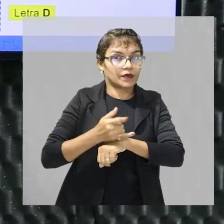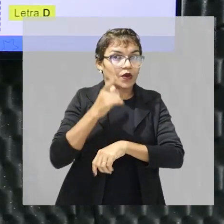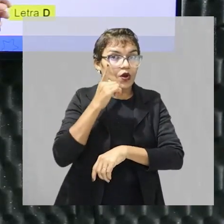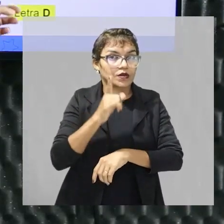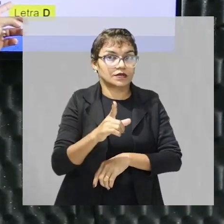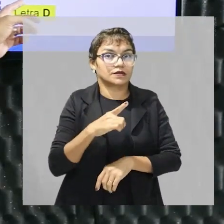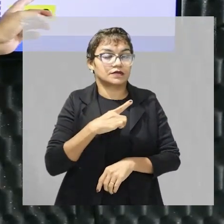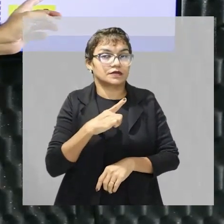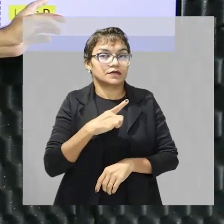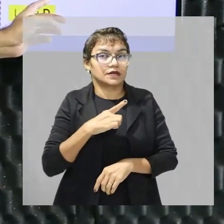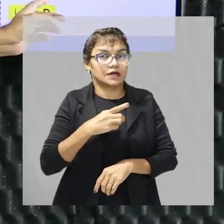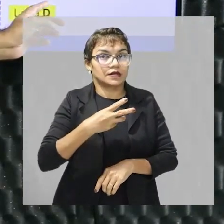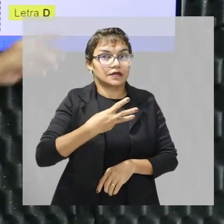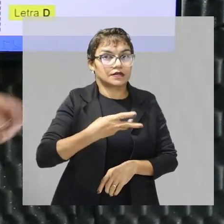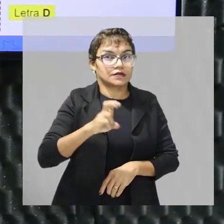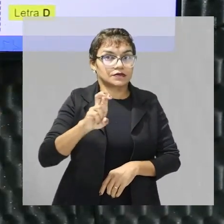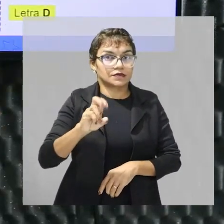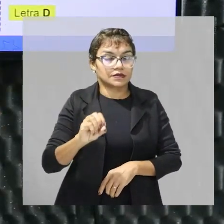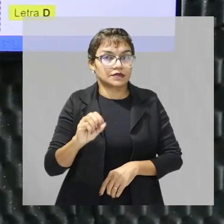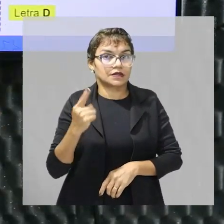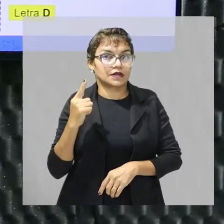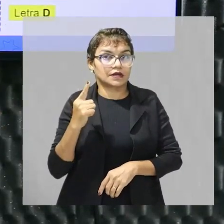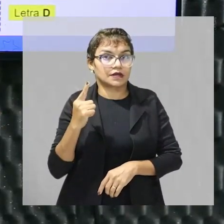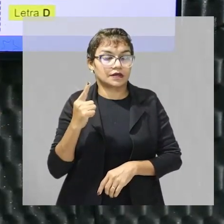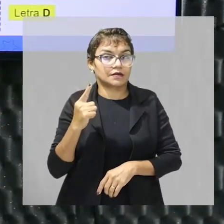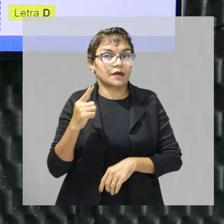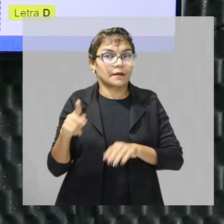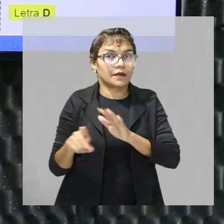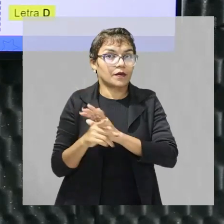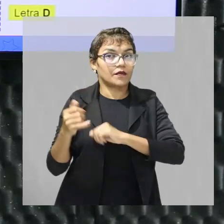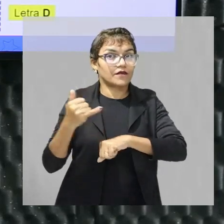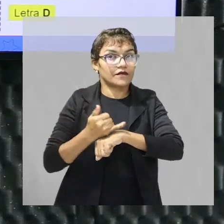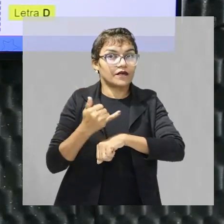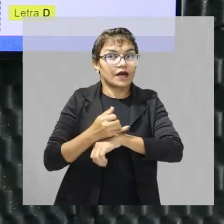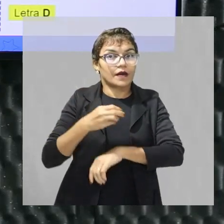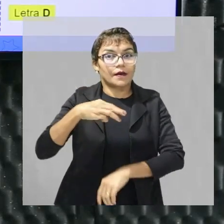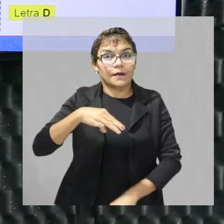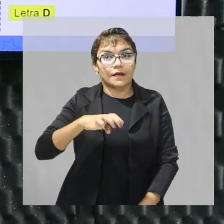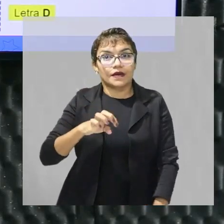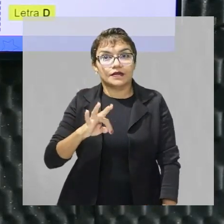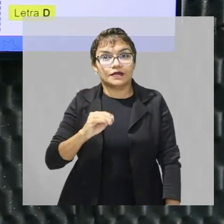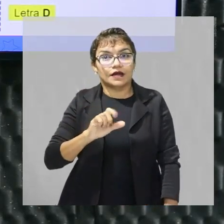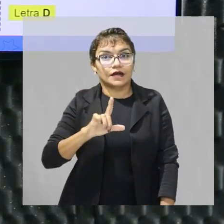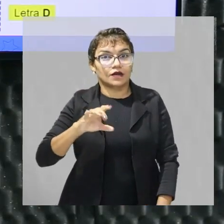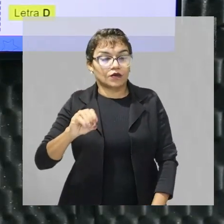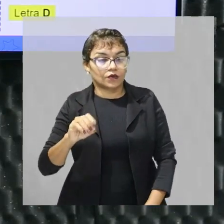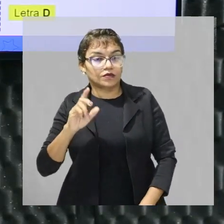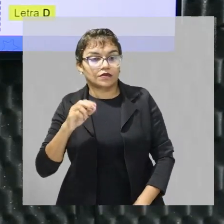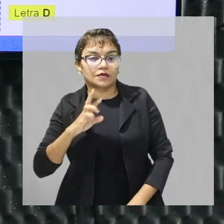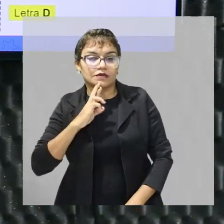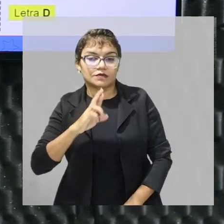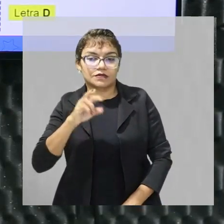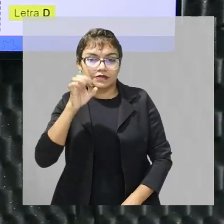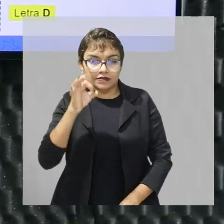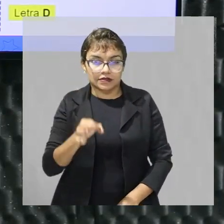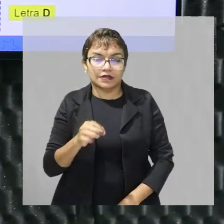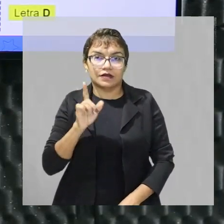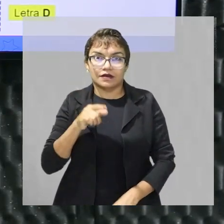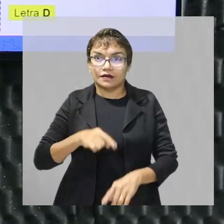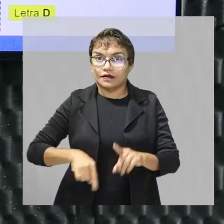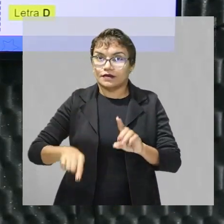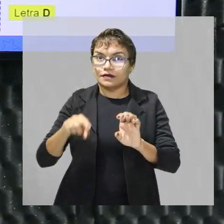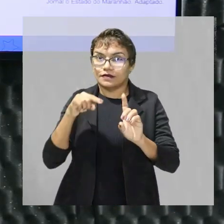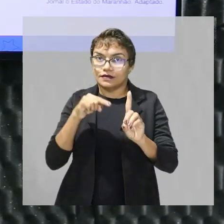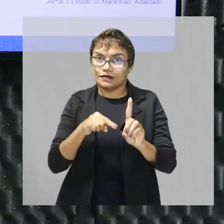obter 350 gramas do ferro metálico. A alternativa correta, a letra D. Beleza,